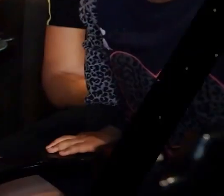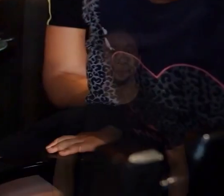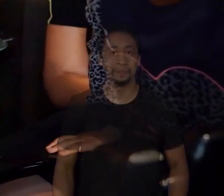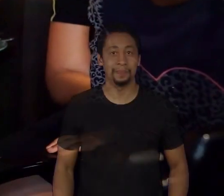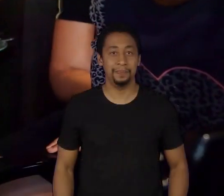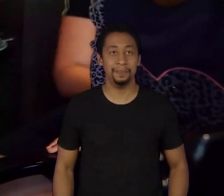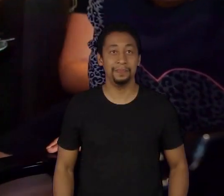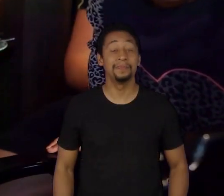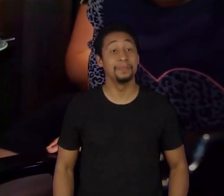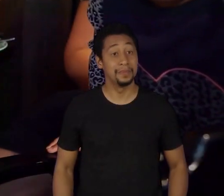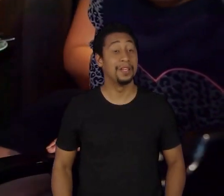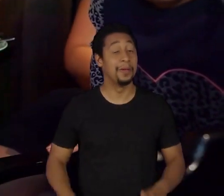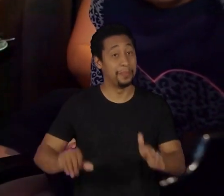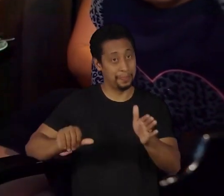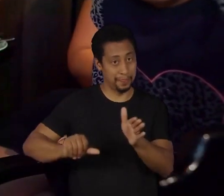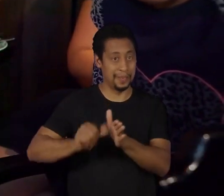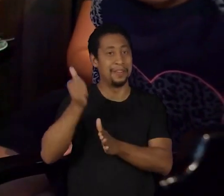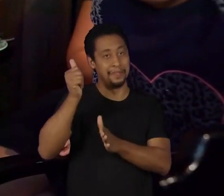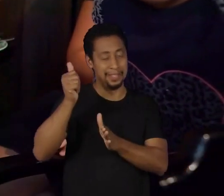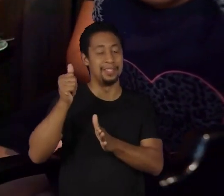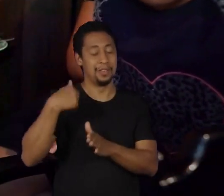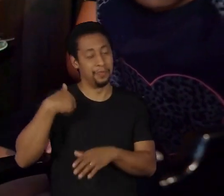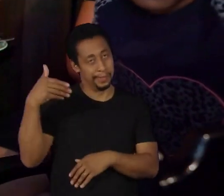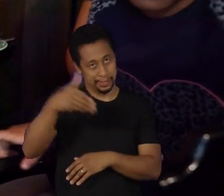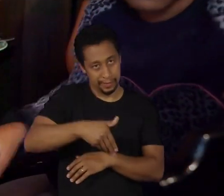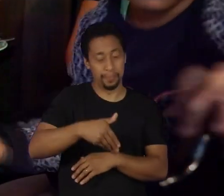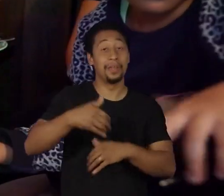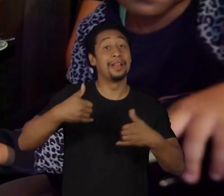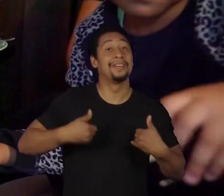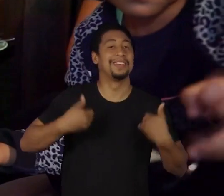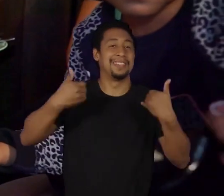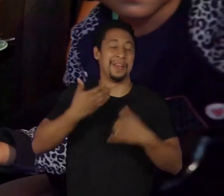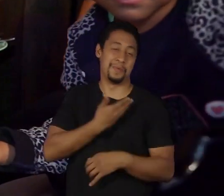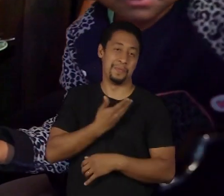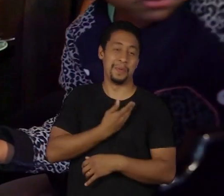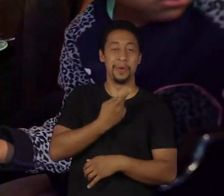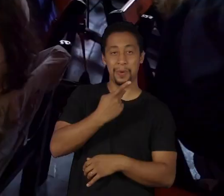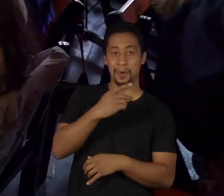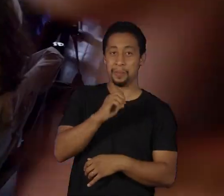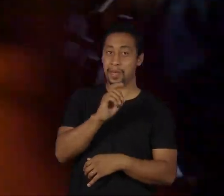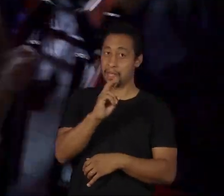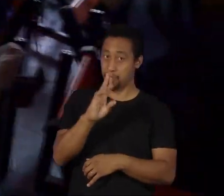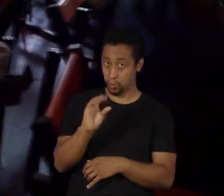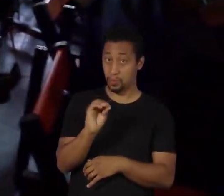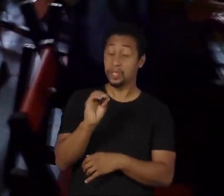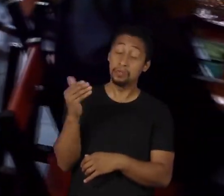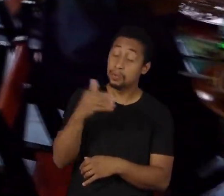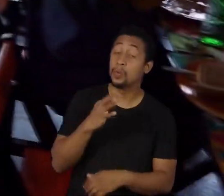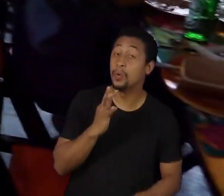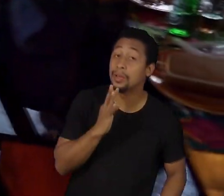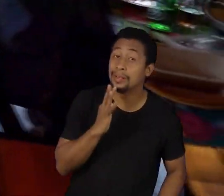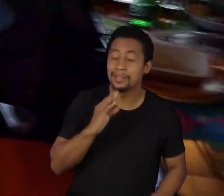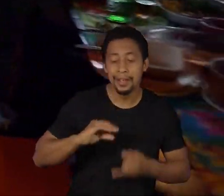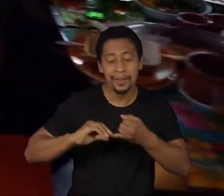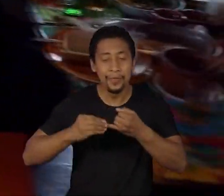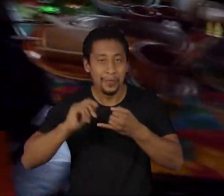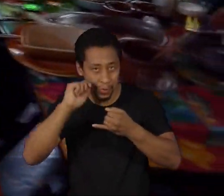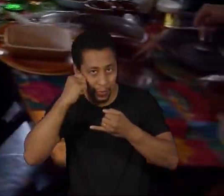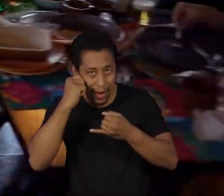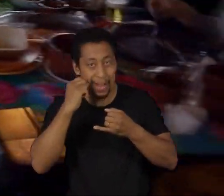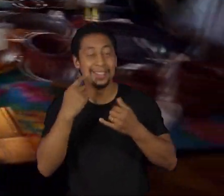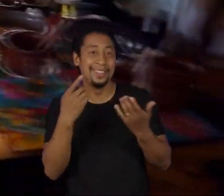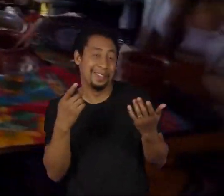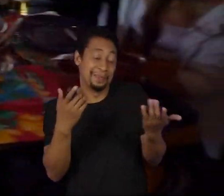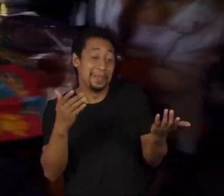Primeira vez aqui, aniversário de um grande amigo, Pedro Henrique. E nós viemos conhecer a feijoada, curtir um pouquinho do pagode do